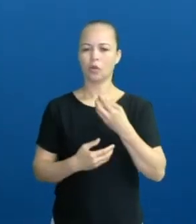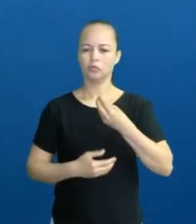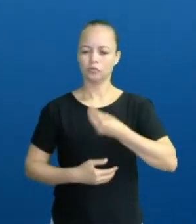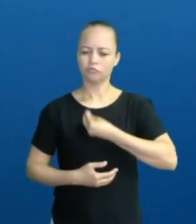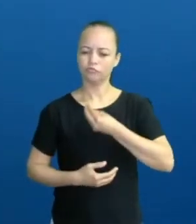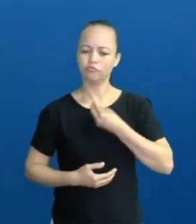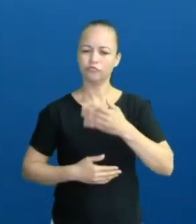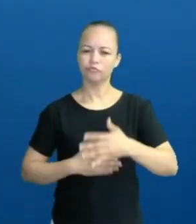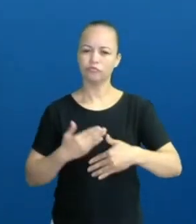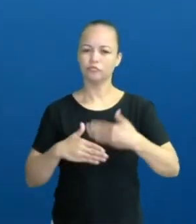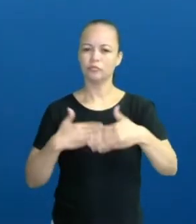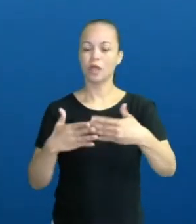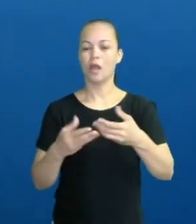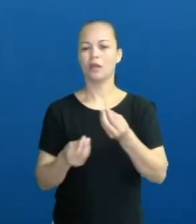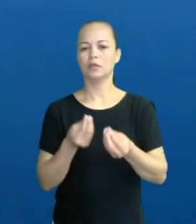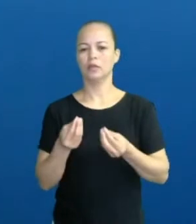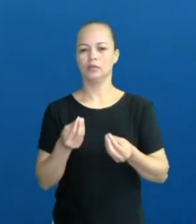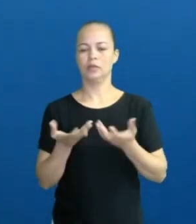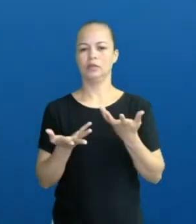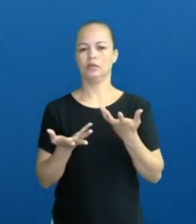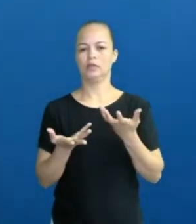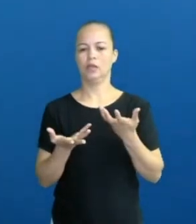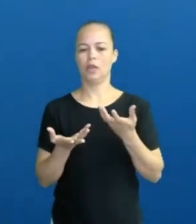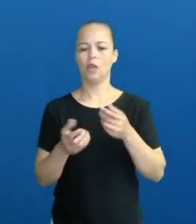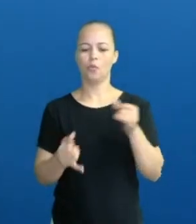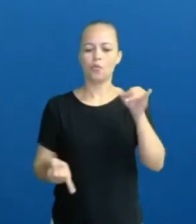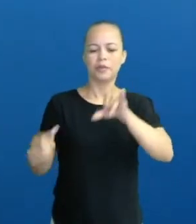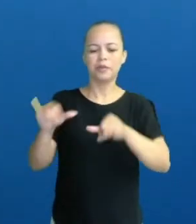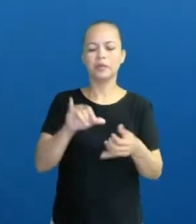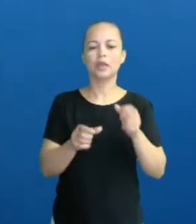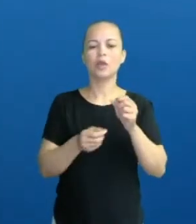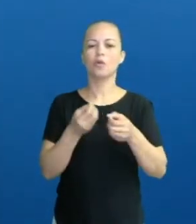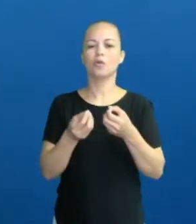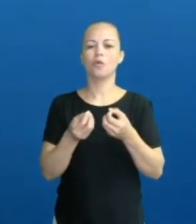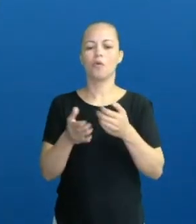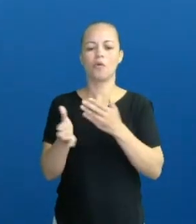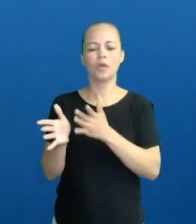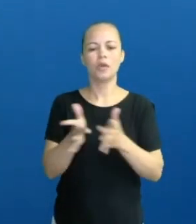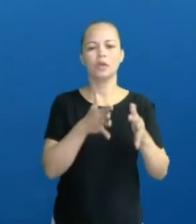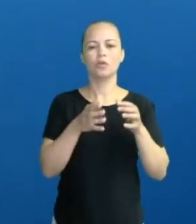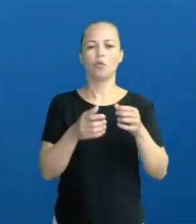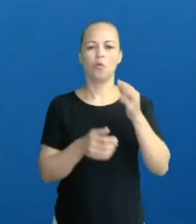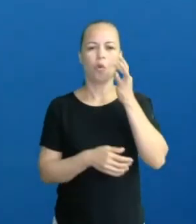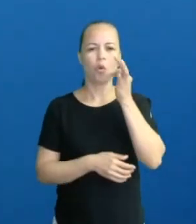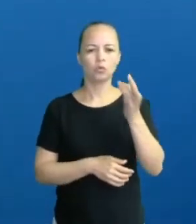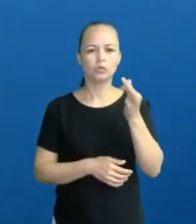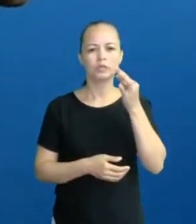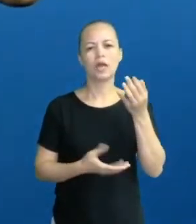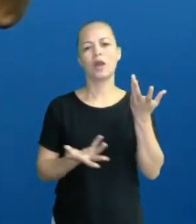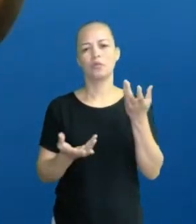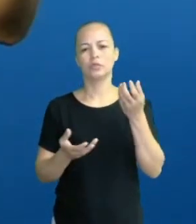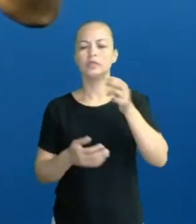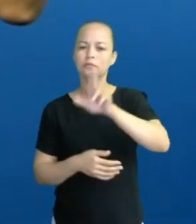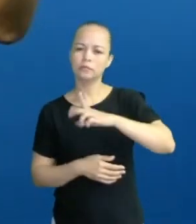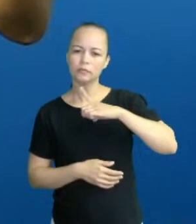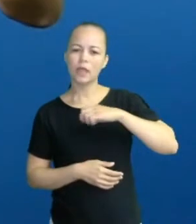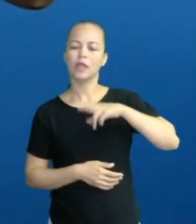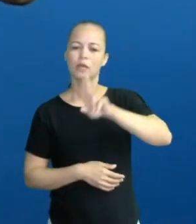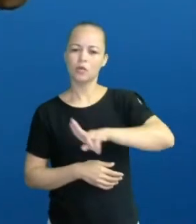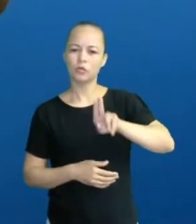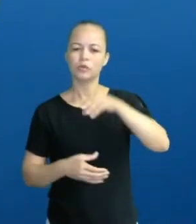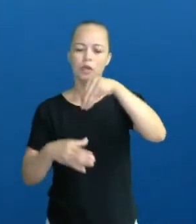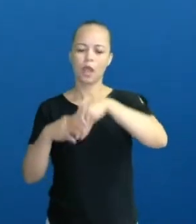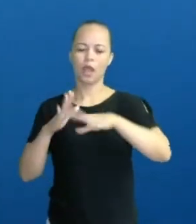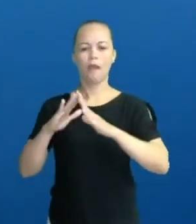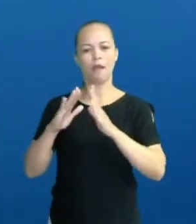seria justamente a ligação química que ocorre com o sal de cozinha, o famoso cloreto de sódio, que é uma ligação iônica, que nas nossas próximas aulas a gente